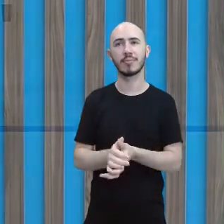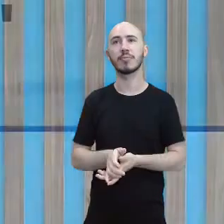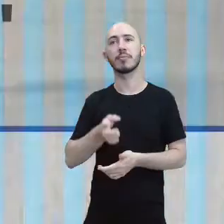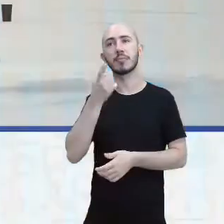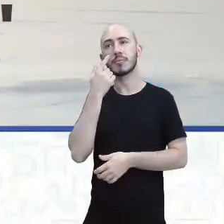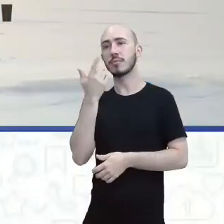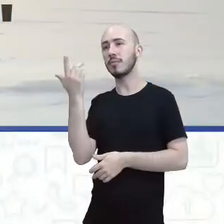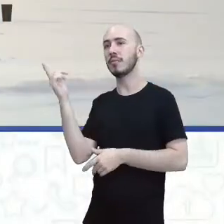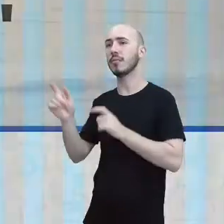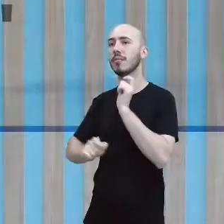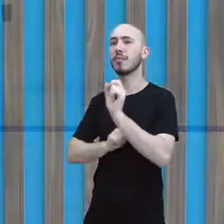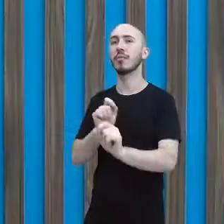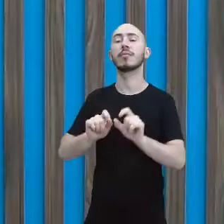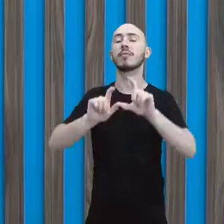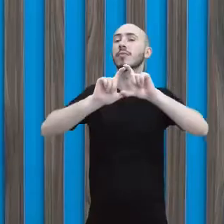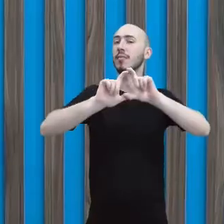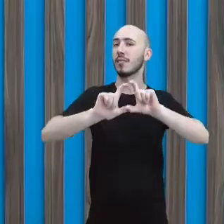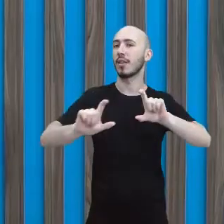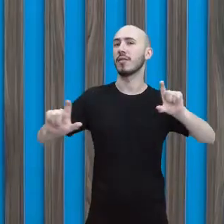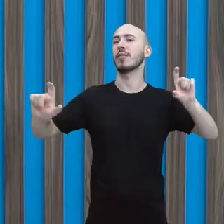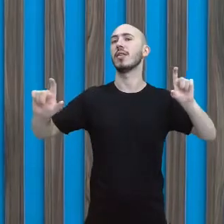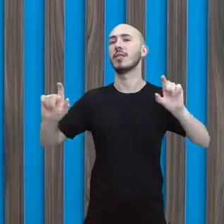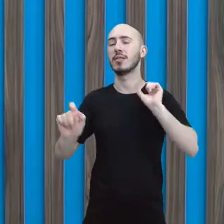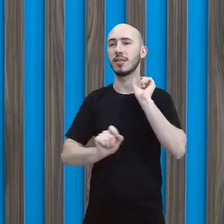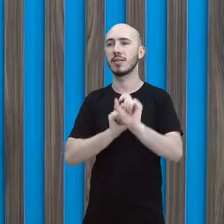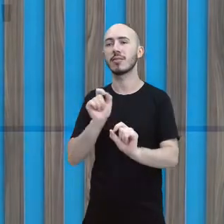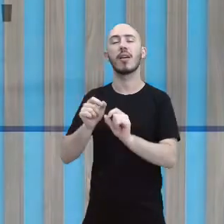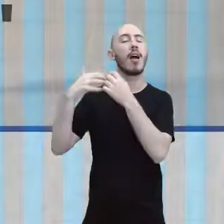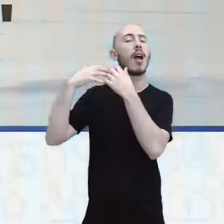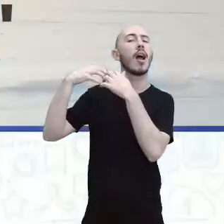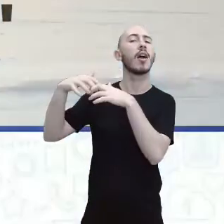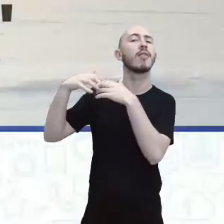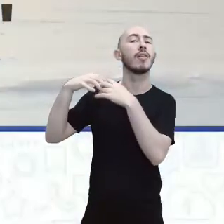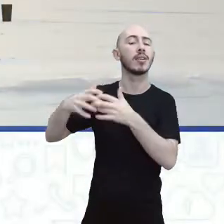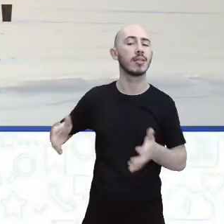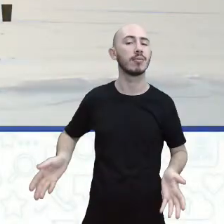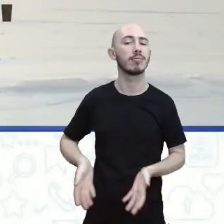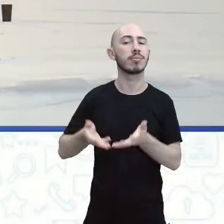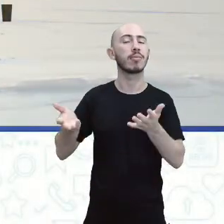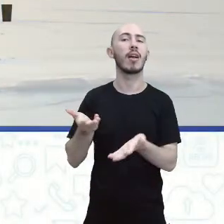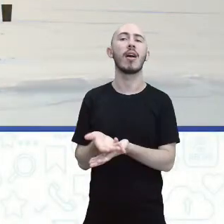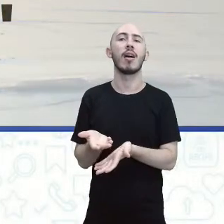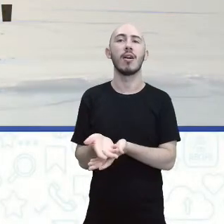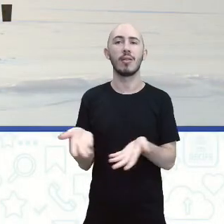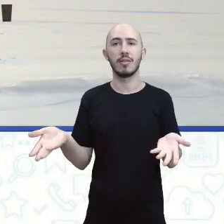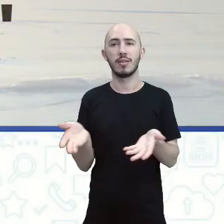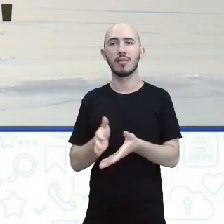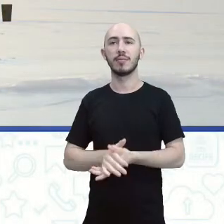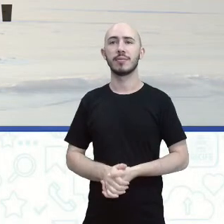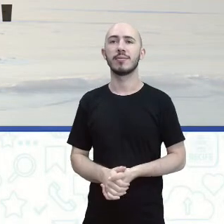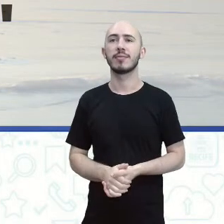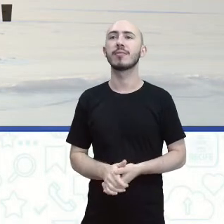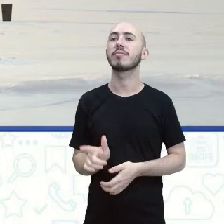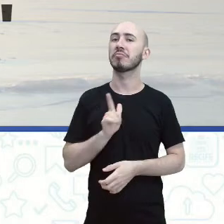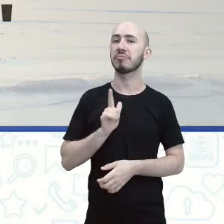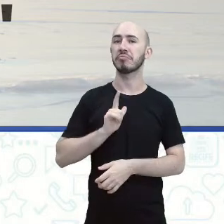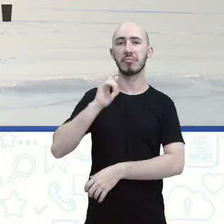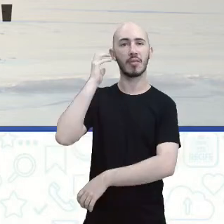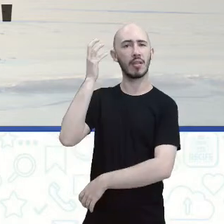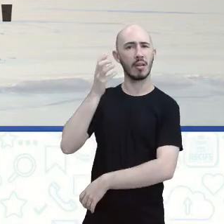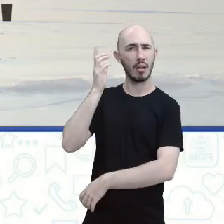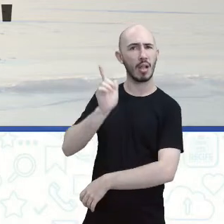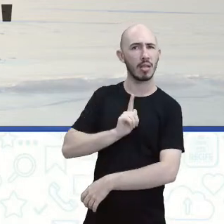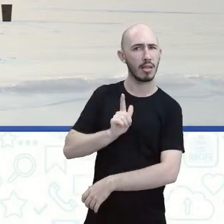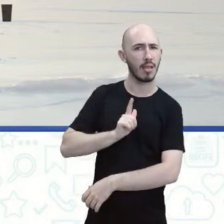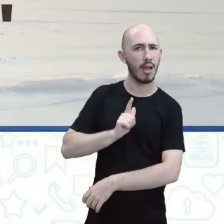já temos, ó, o momento de reflexão da nossa aula de hoje. Olha aí, ó. Tem até uma musicazinha. Eu acho que tem uma